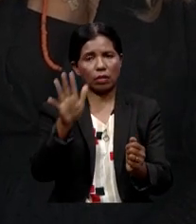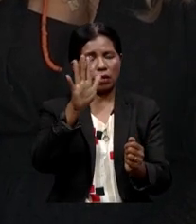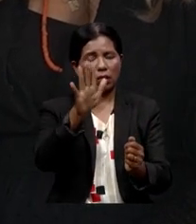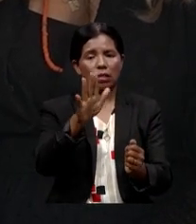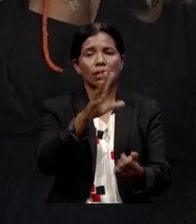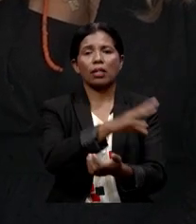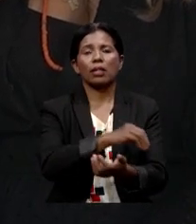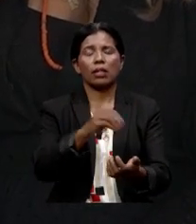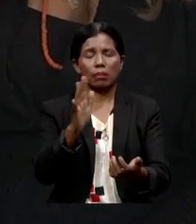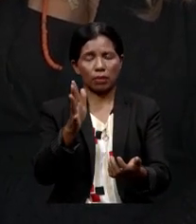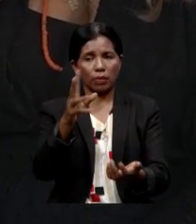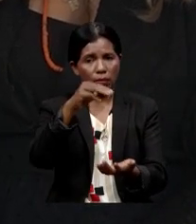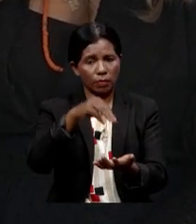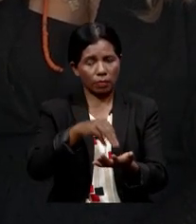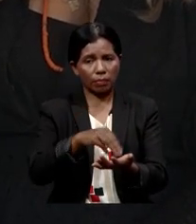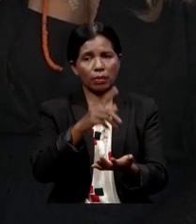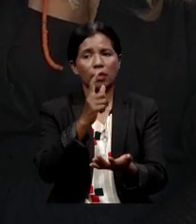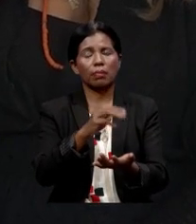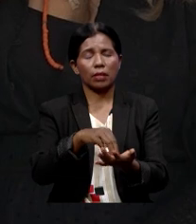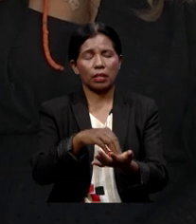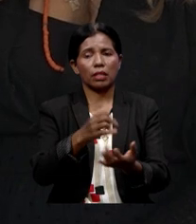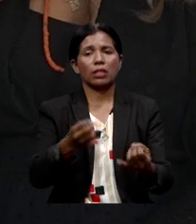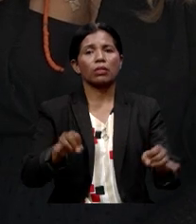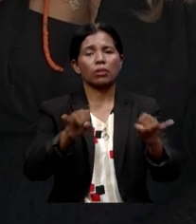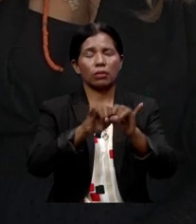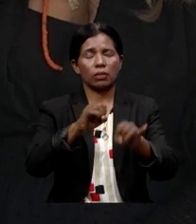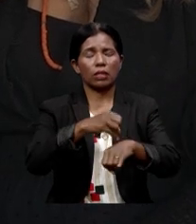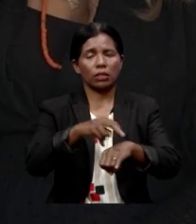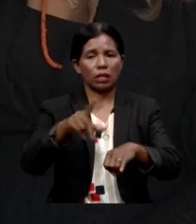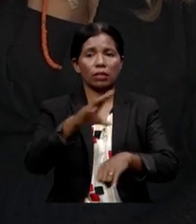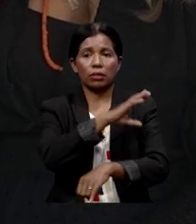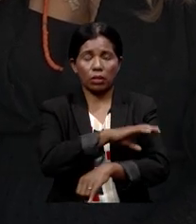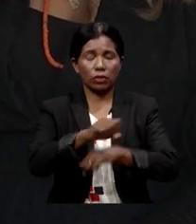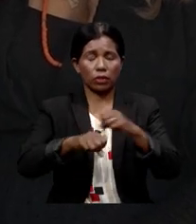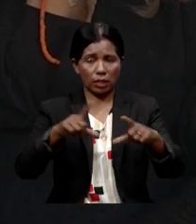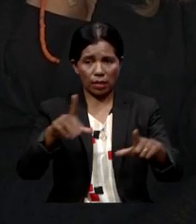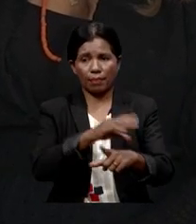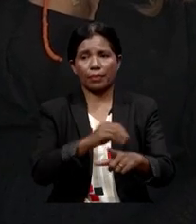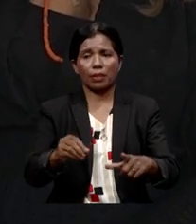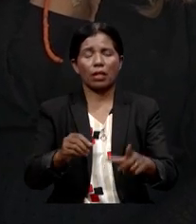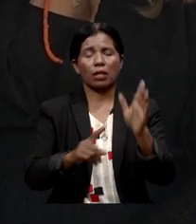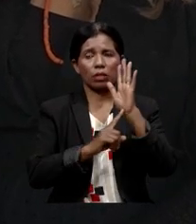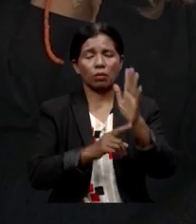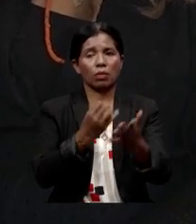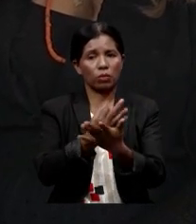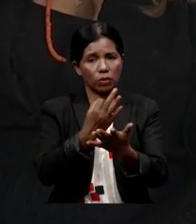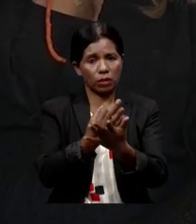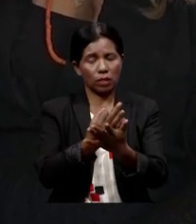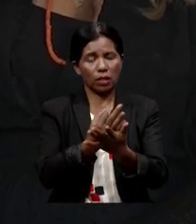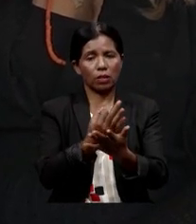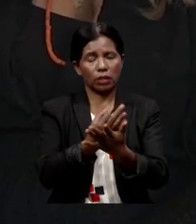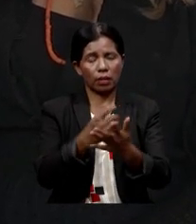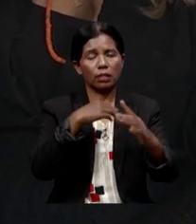124.250.000 para o Instituto Nacional de Segurança Social. Tuir fila fali e a transferência para a RAIOA aumenta